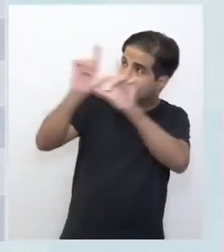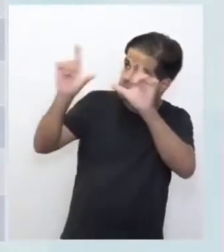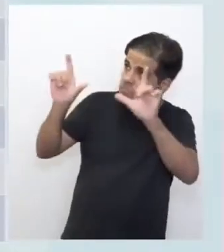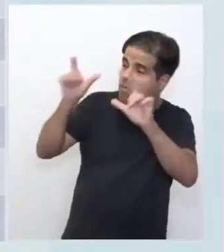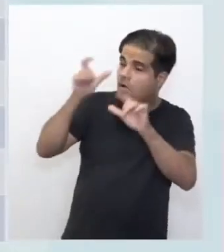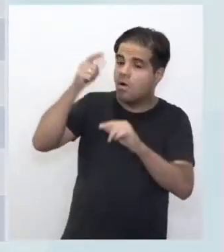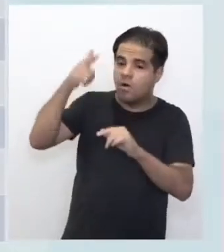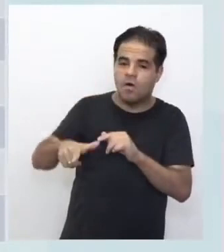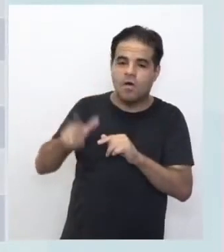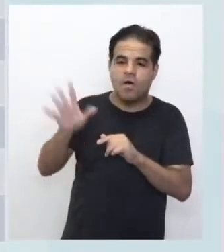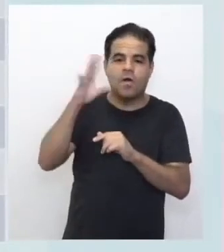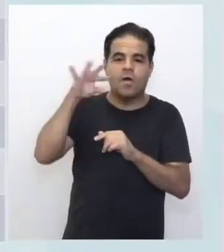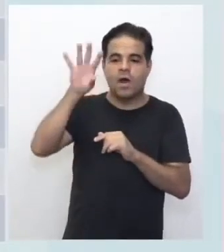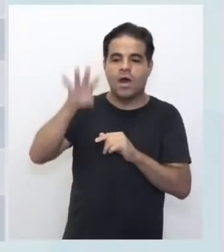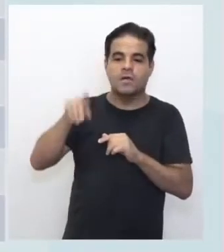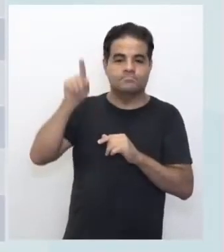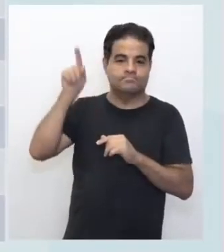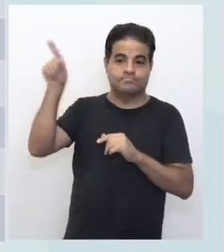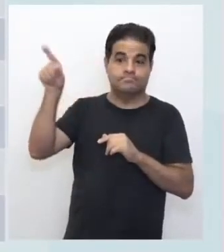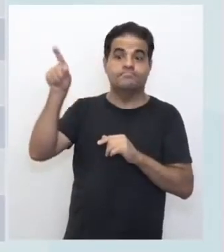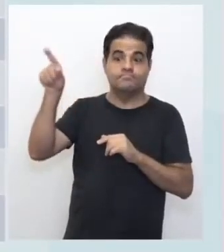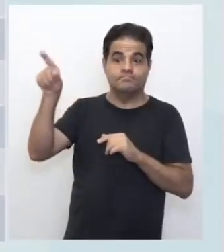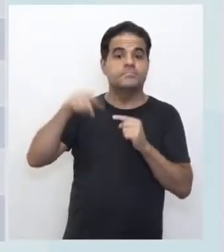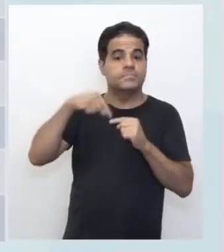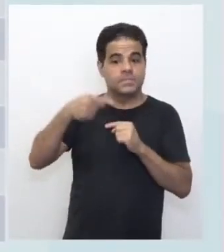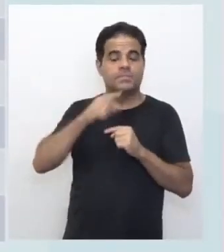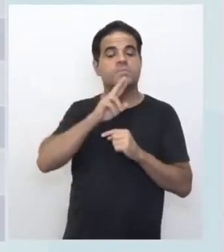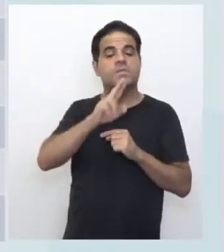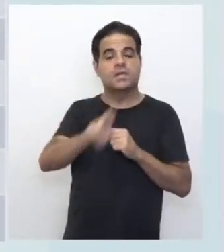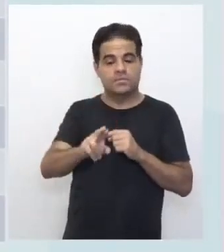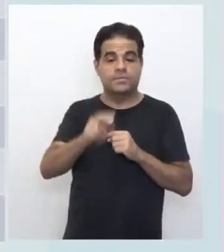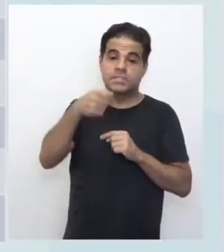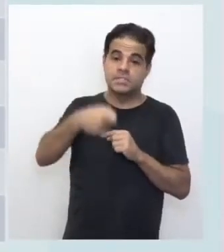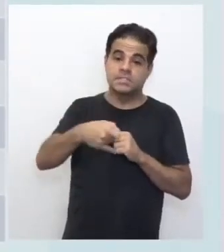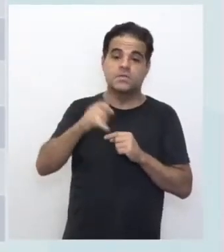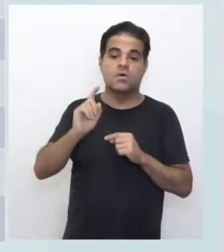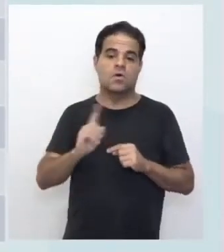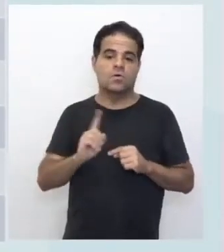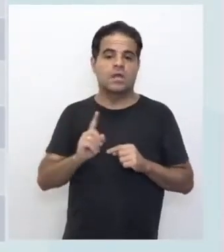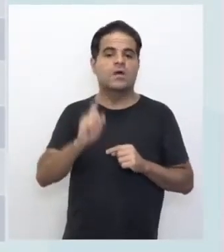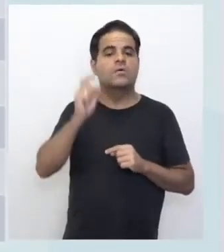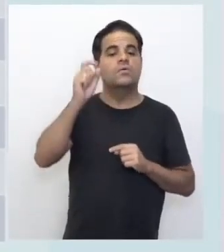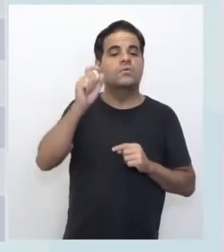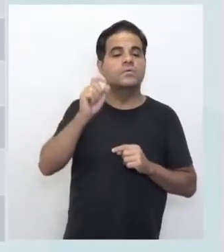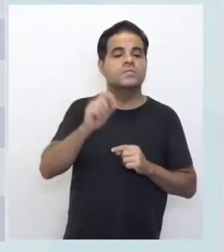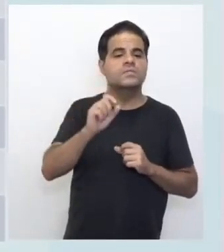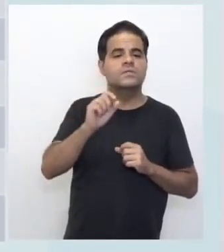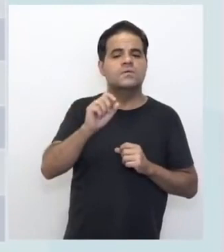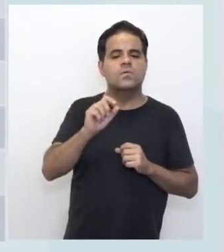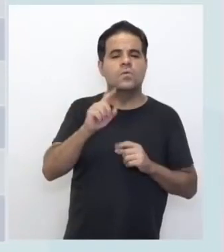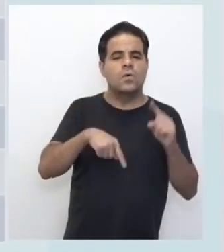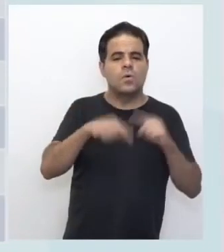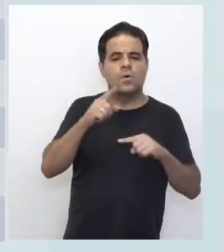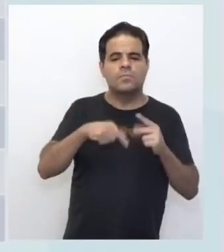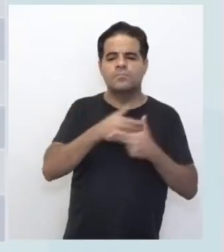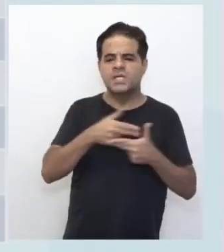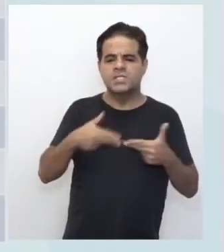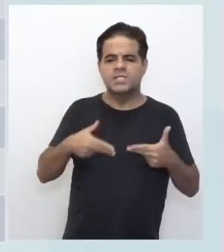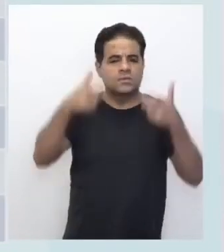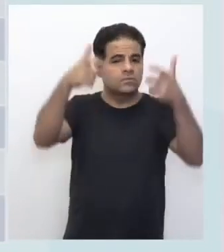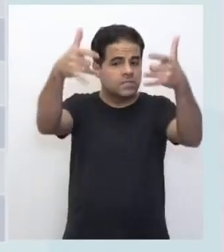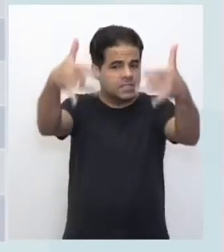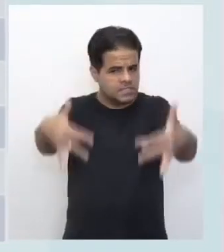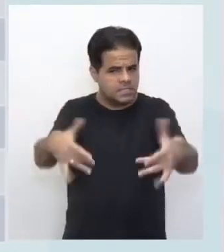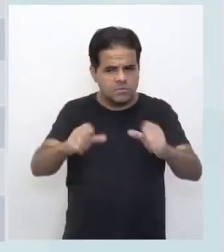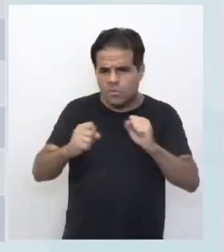a tabela. Olha lá. Primeiro vem as questões e aí vem a resposta sim ou não. O ser ou objeto descrito pode